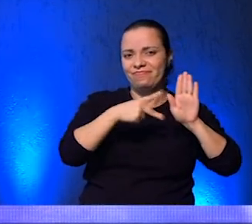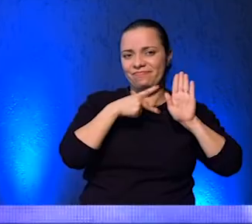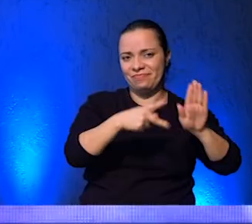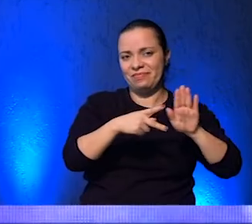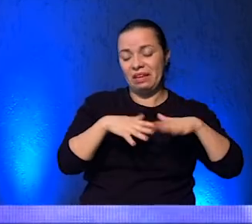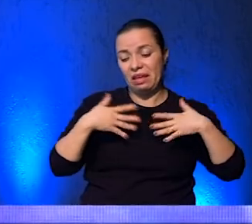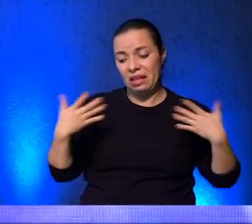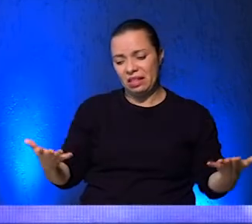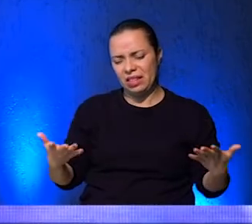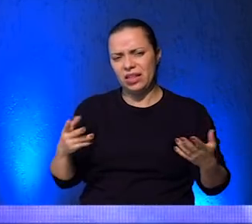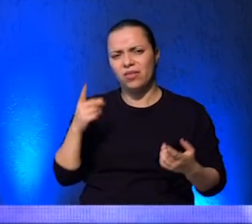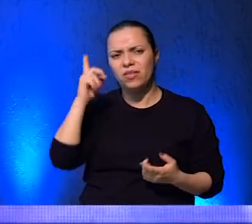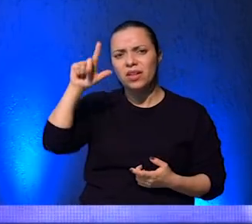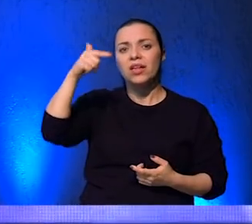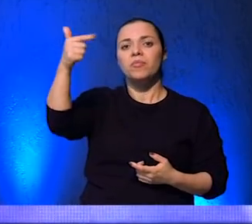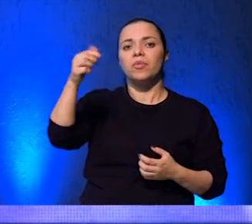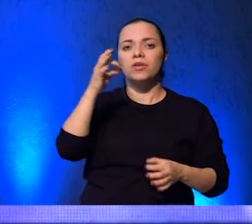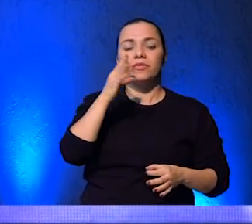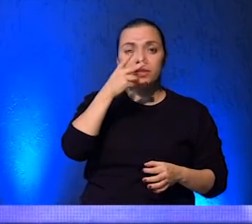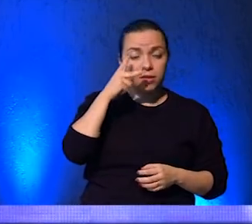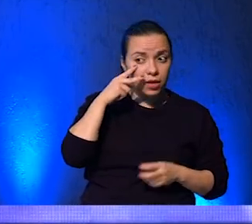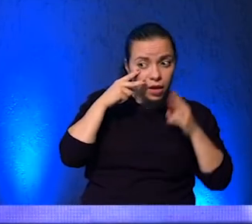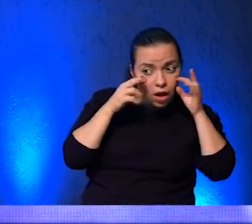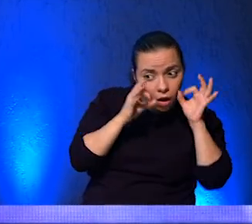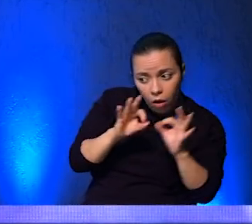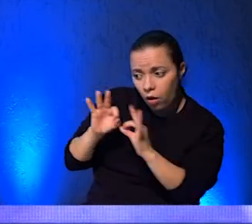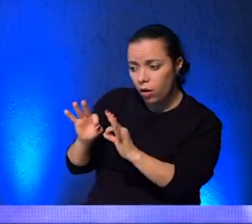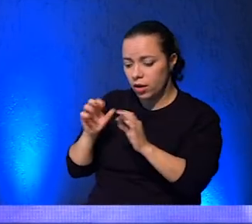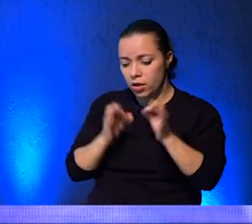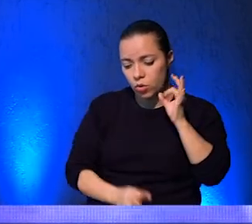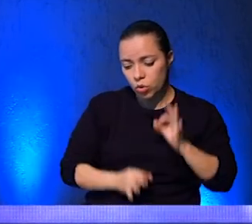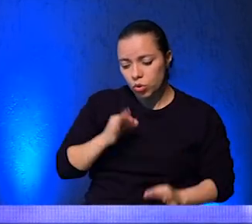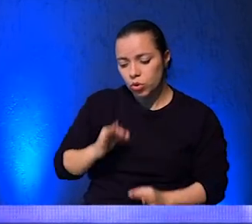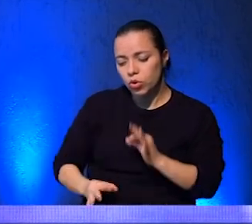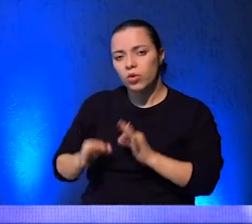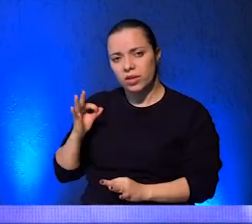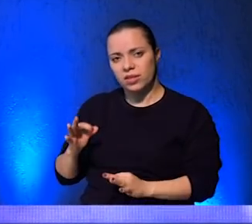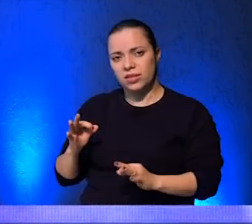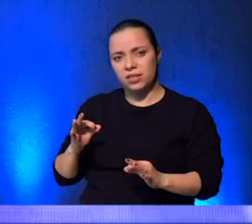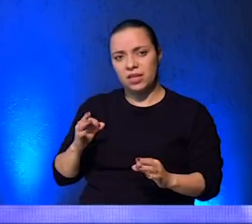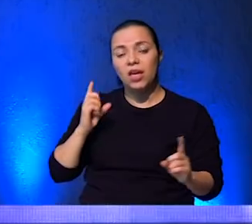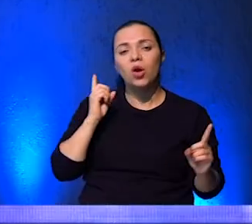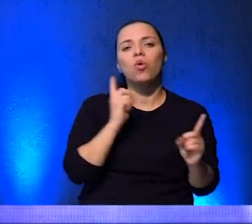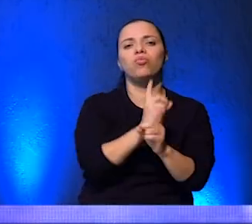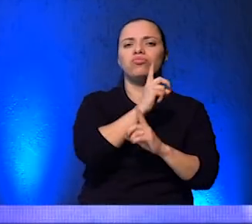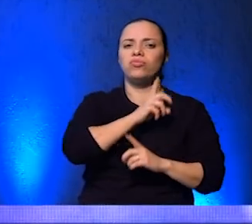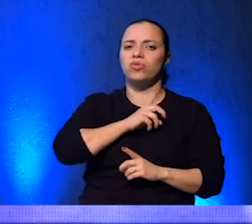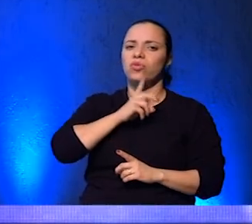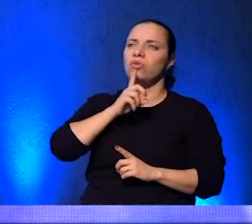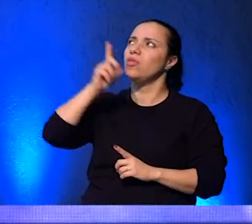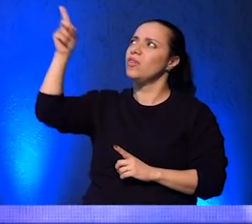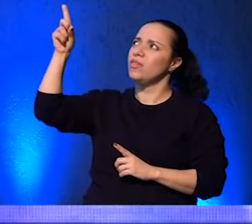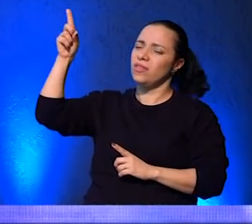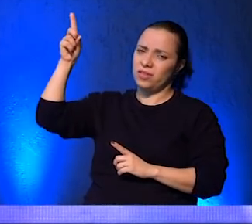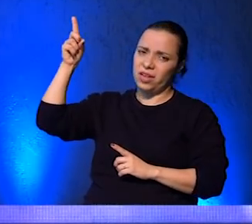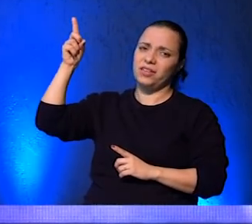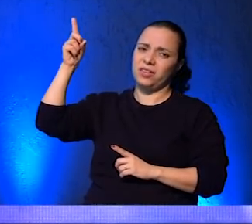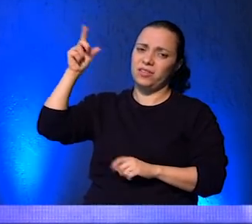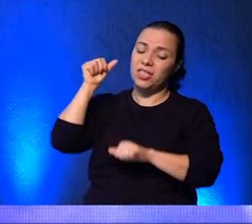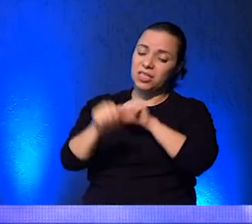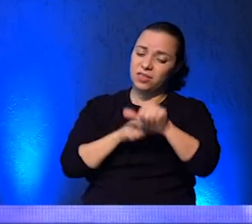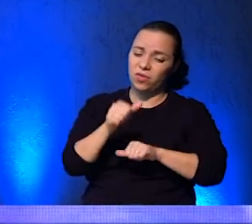ao clamou porque o clamou transforma limão em limonada e hoje eu quero orar com você eu quero te